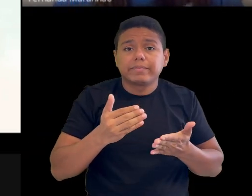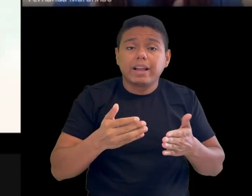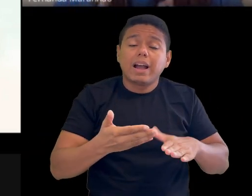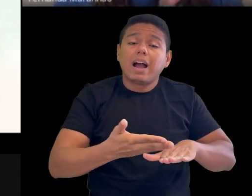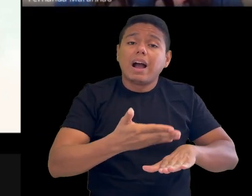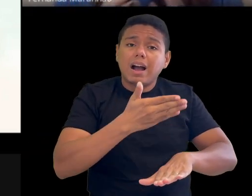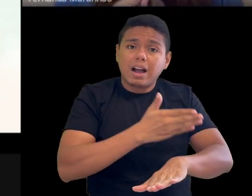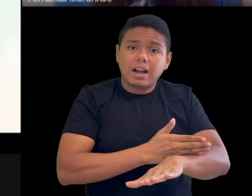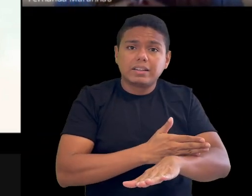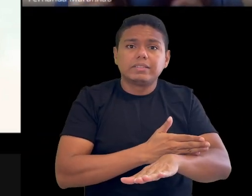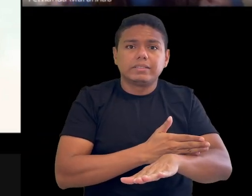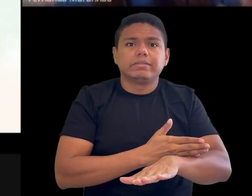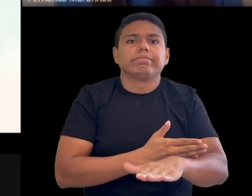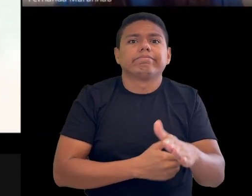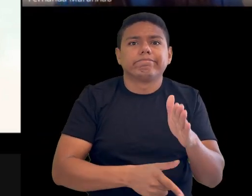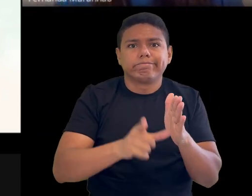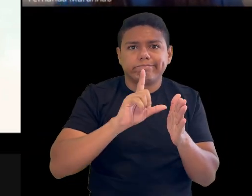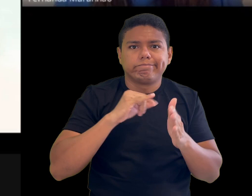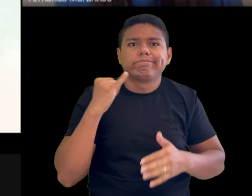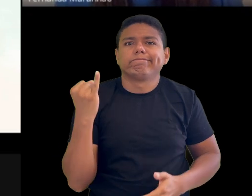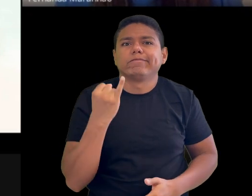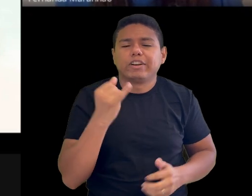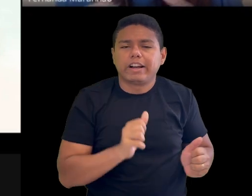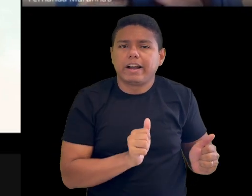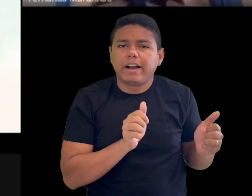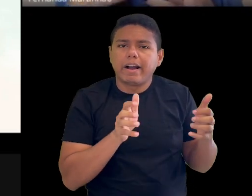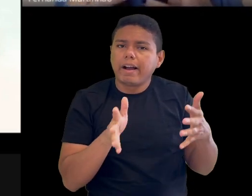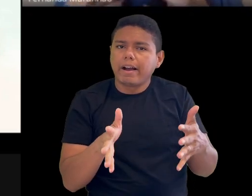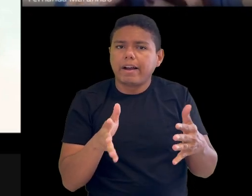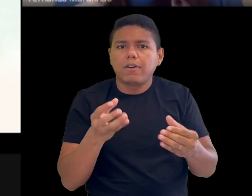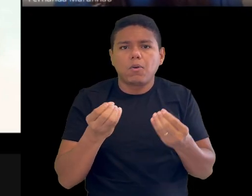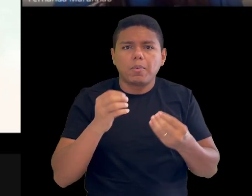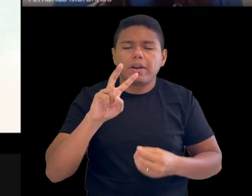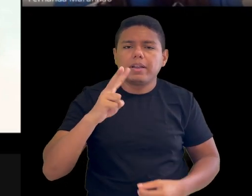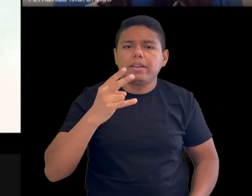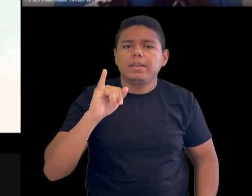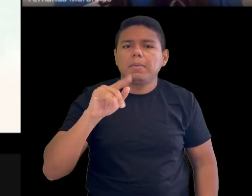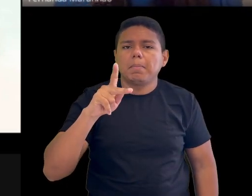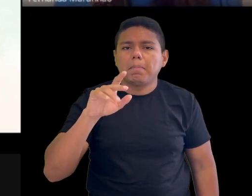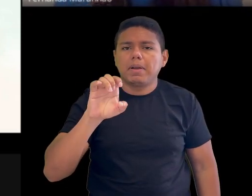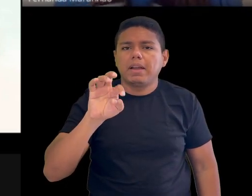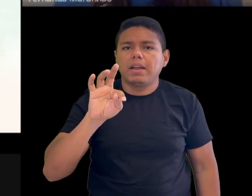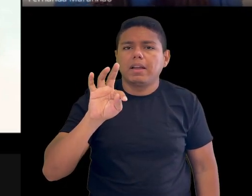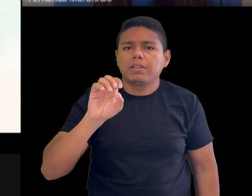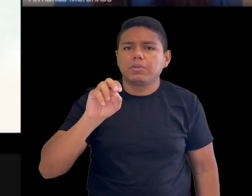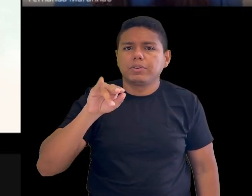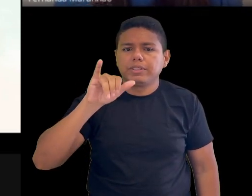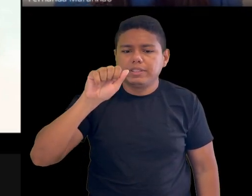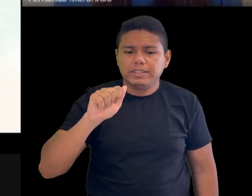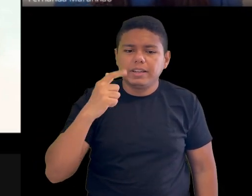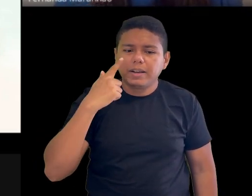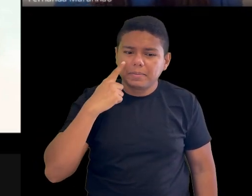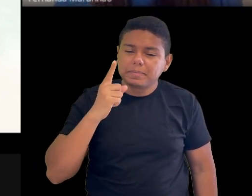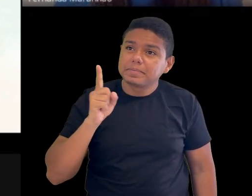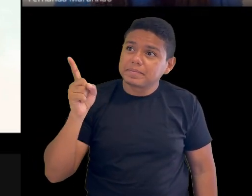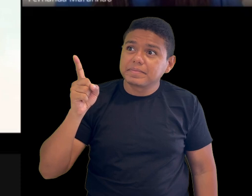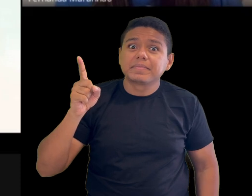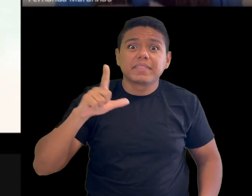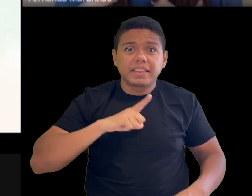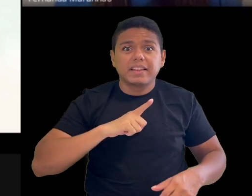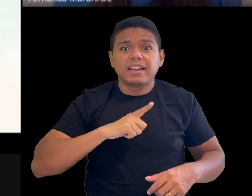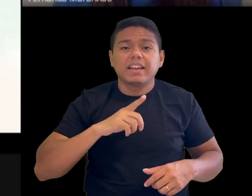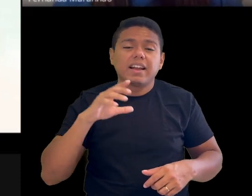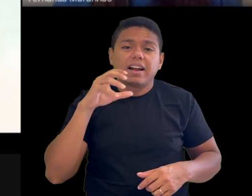agir. Normalmente, pela hipertonia uterina associada, é muito comum que haja uma dilatação rápida do colo uterino e